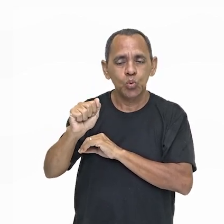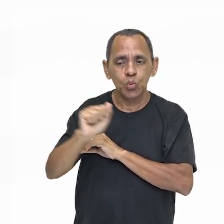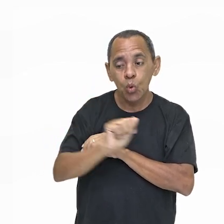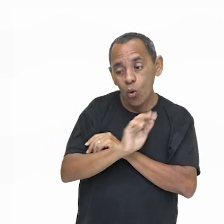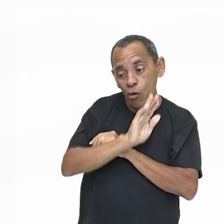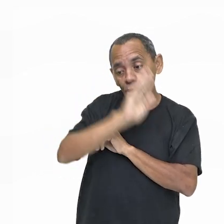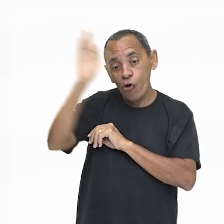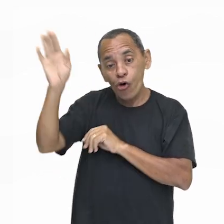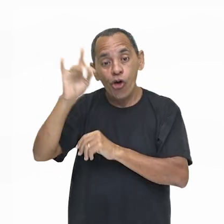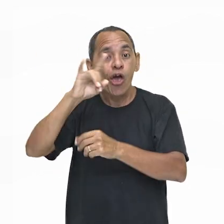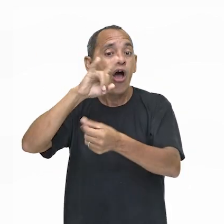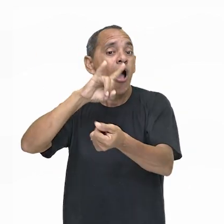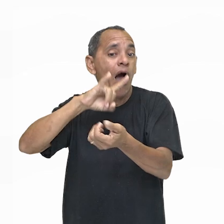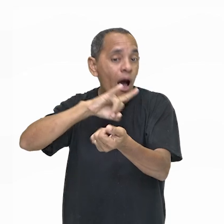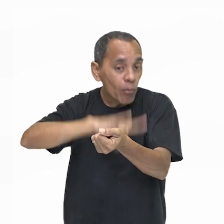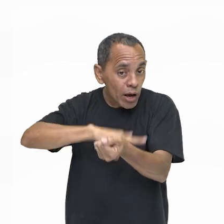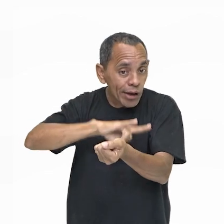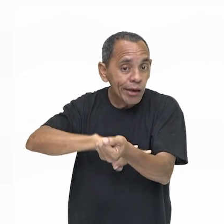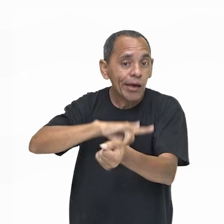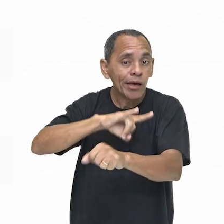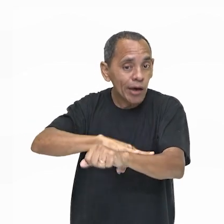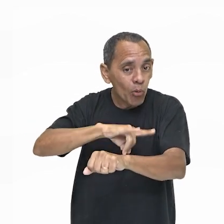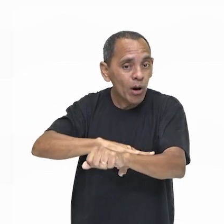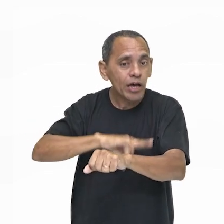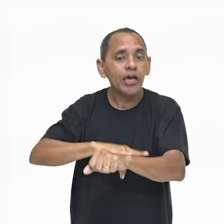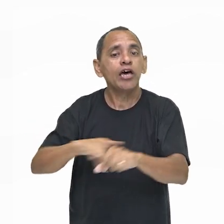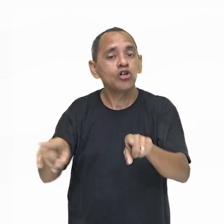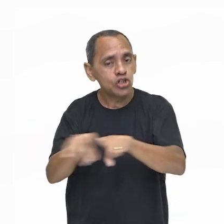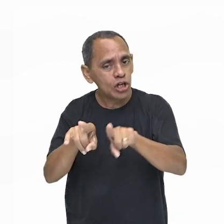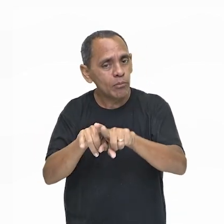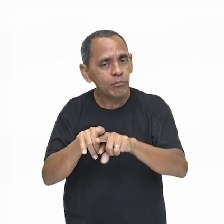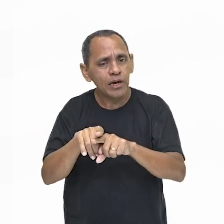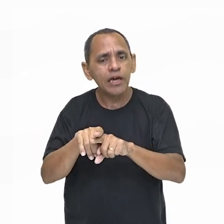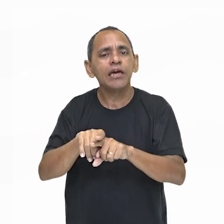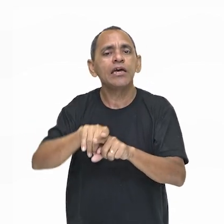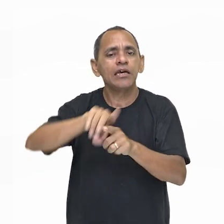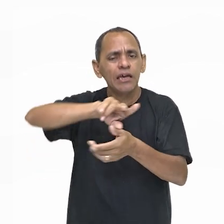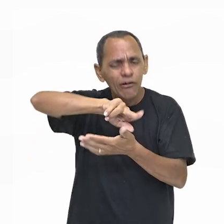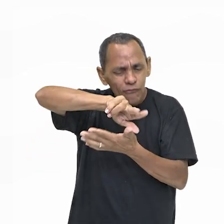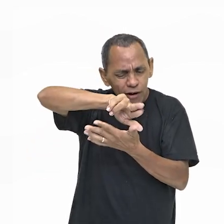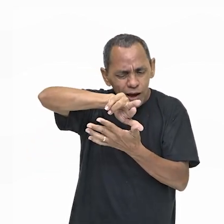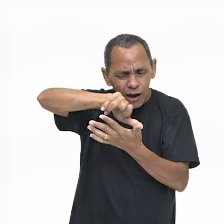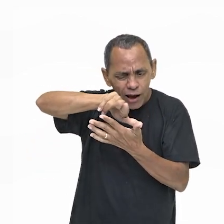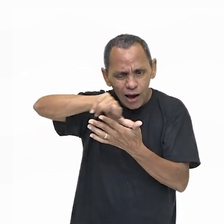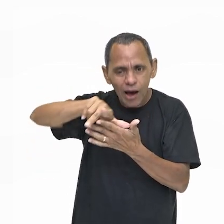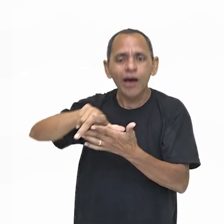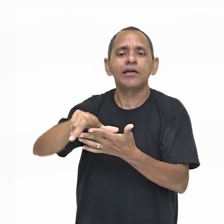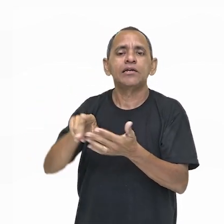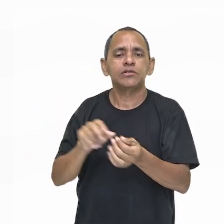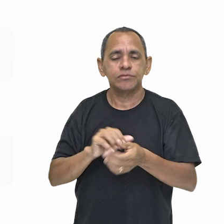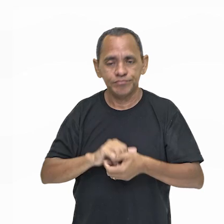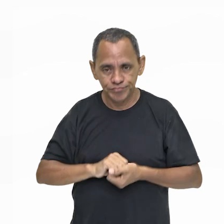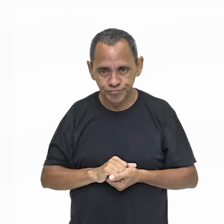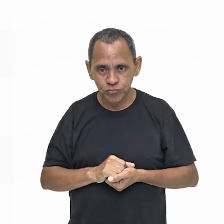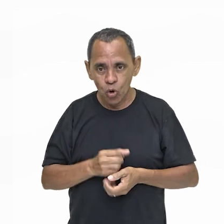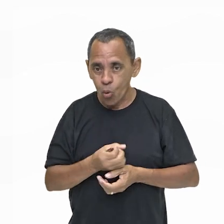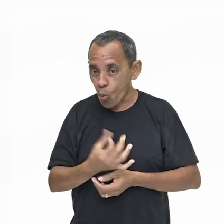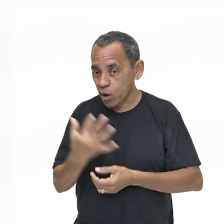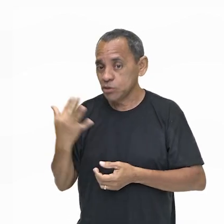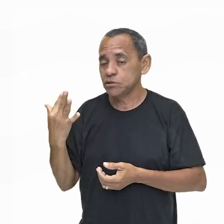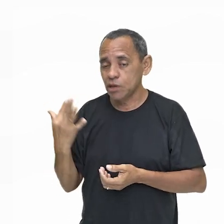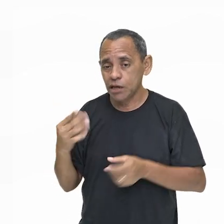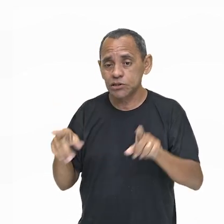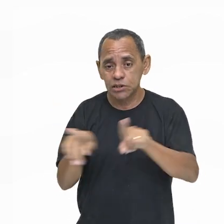diversas vezes. Então, isso daí também é um sintoma de quem está próximo de